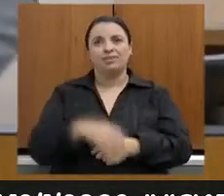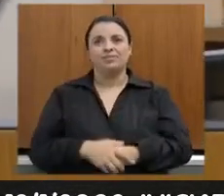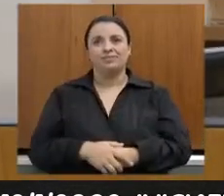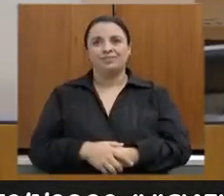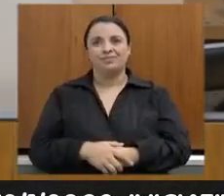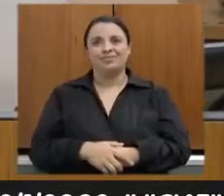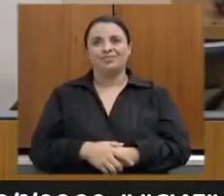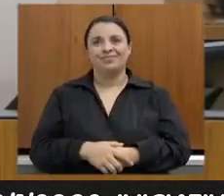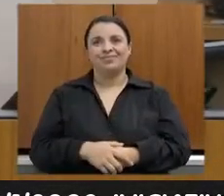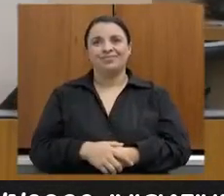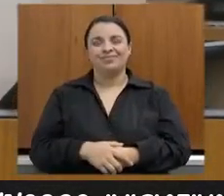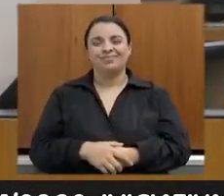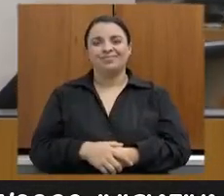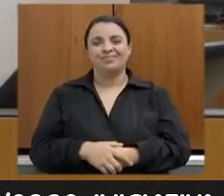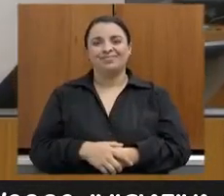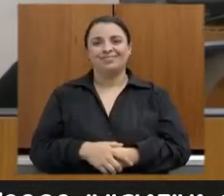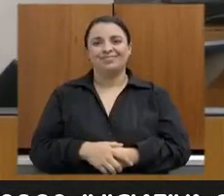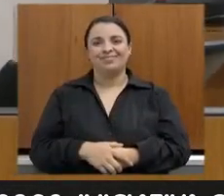Obrigado.